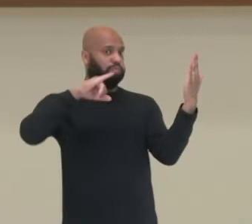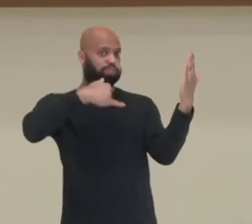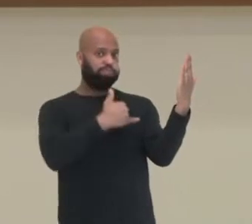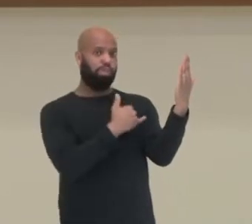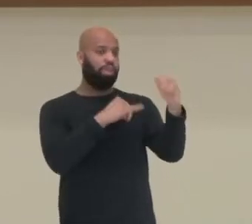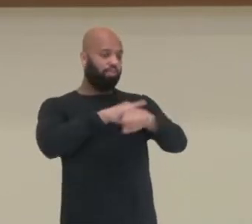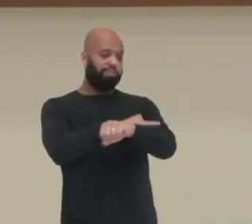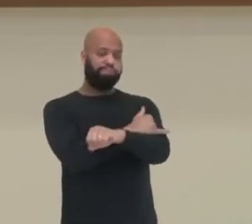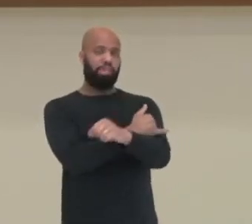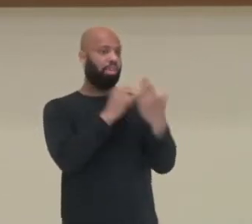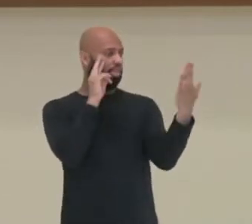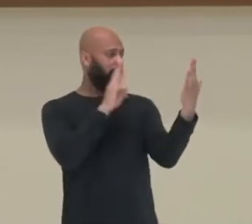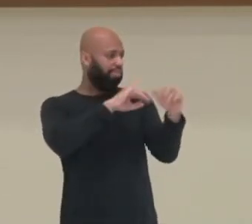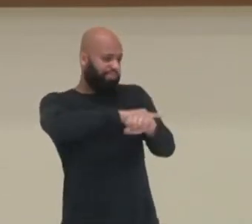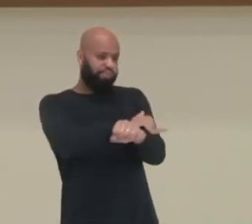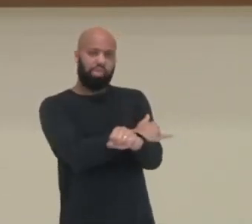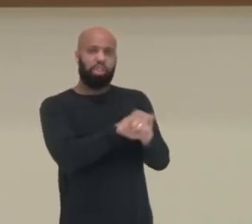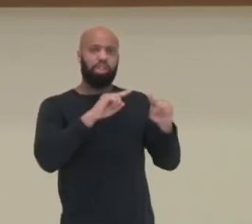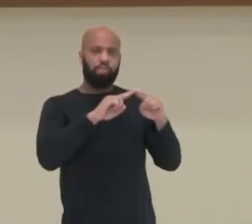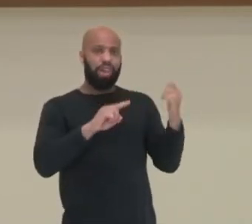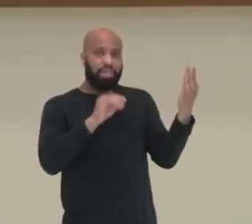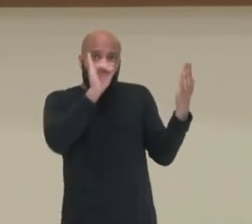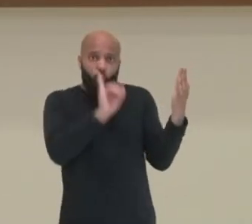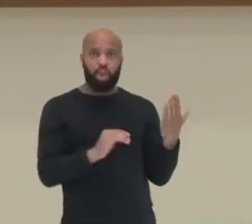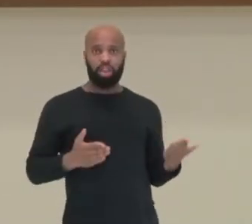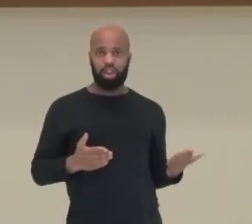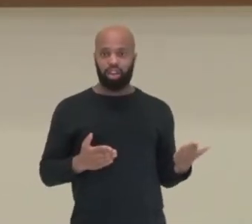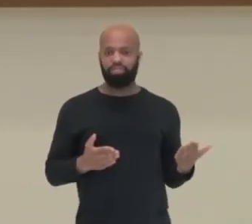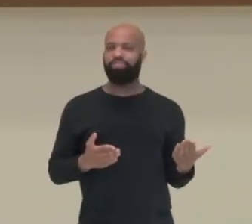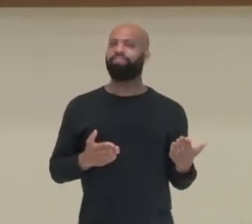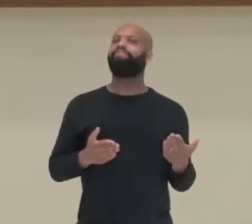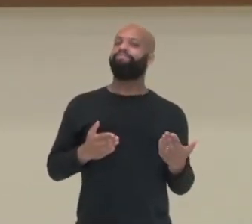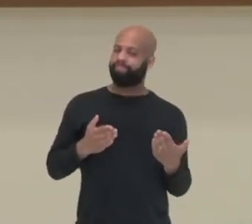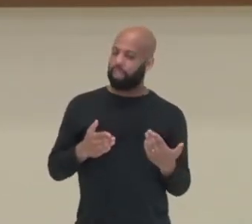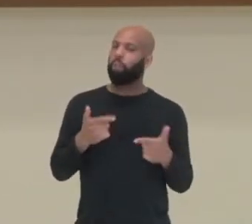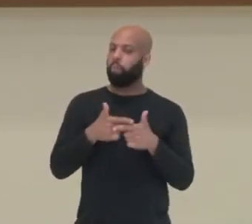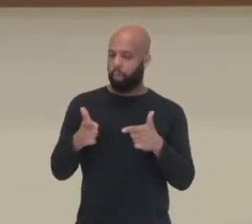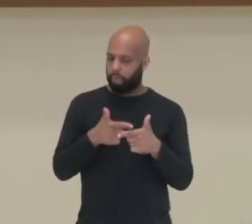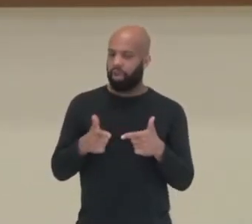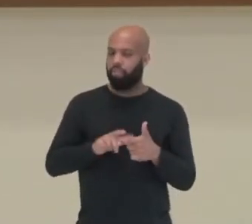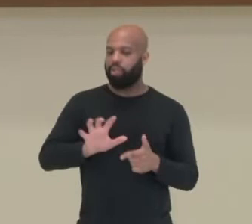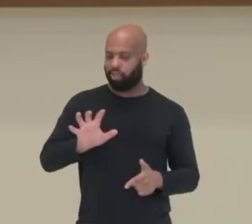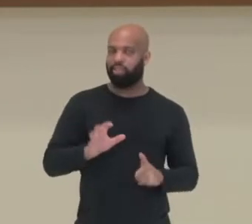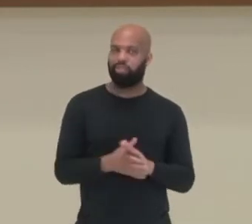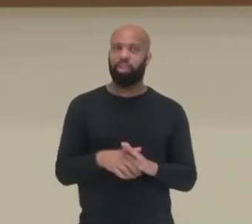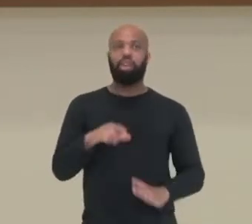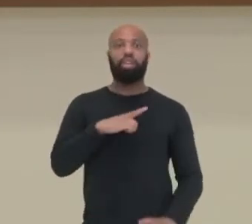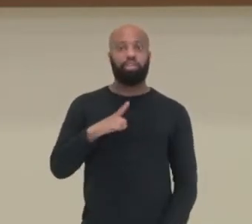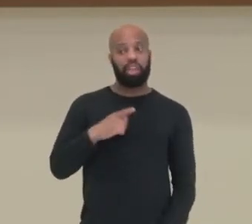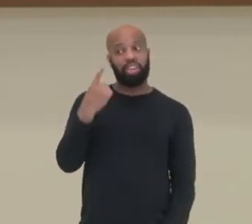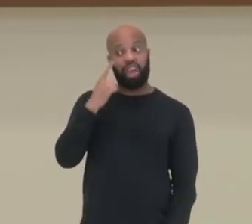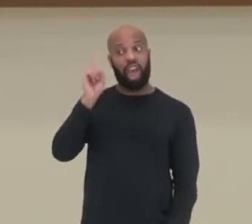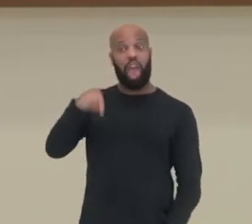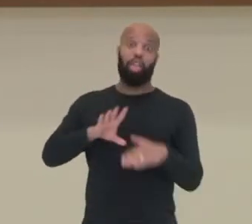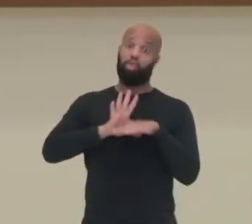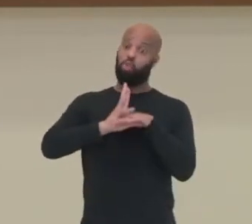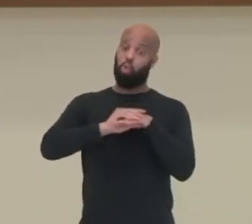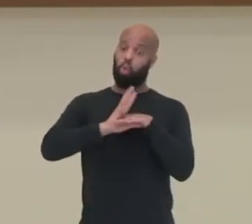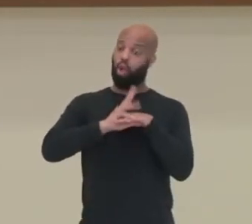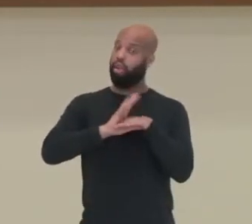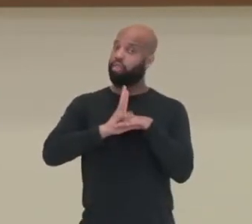cada vez mais. Então, como eu disse, é a questão do extremo. Então, é uma doença que tem que ser observada principalmente